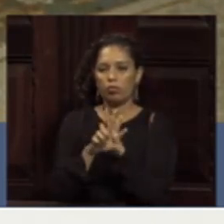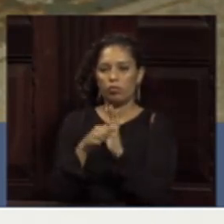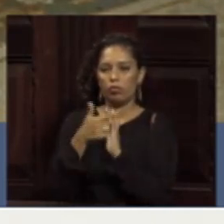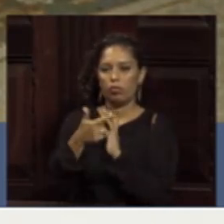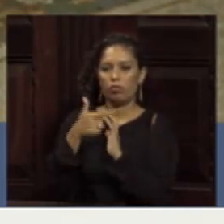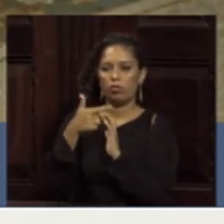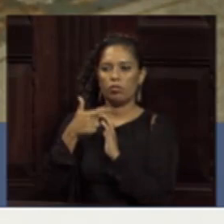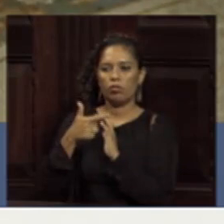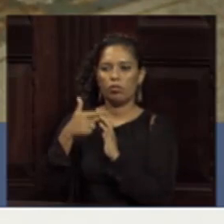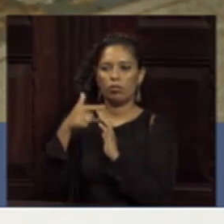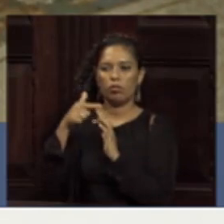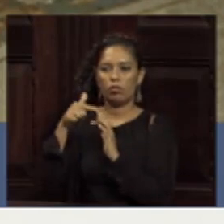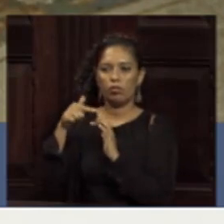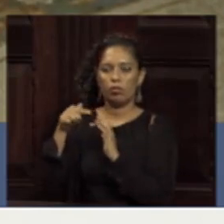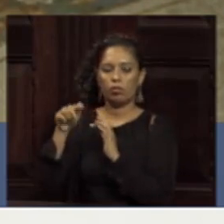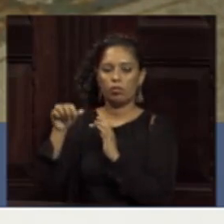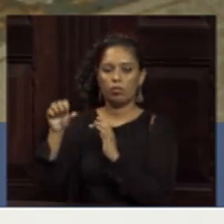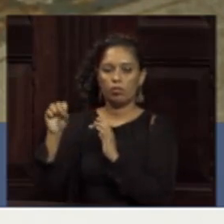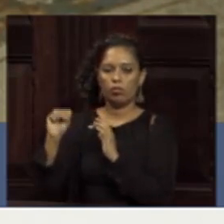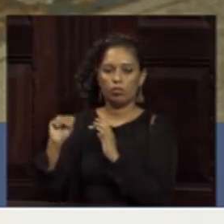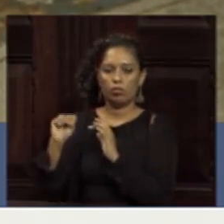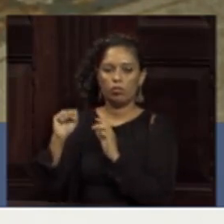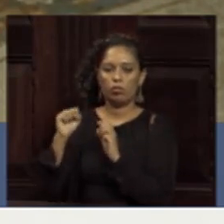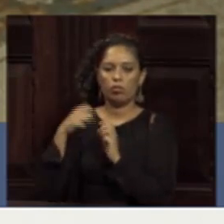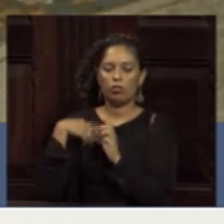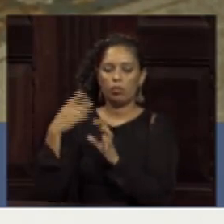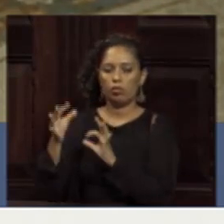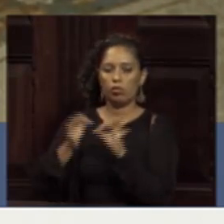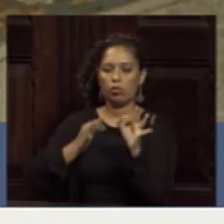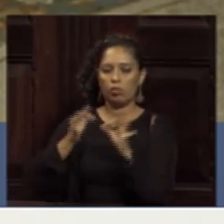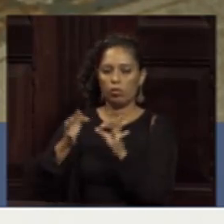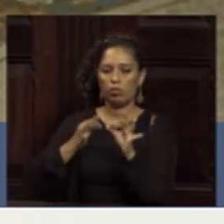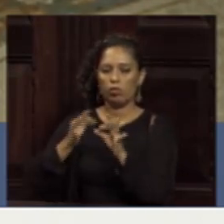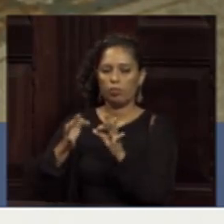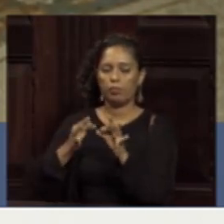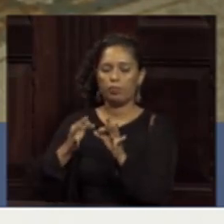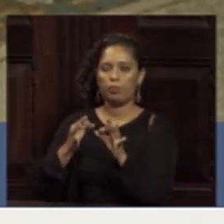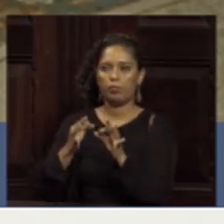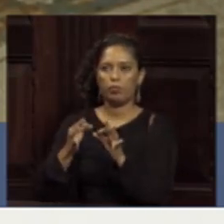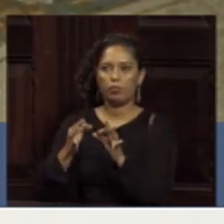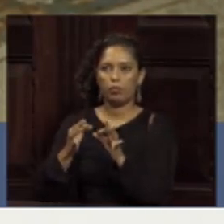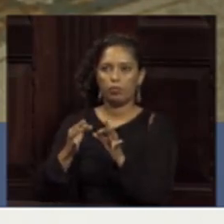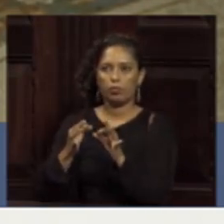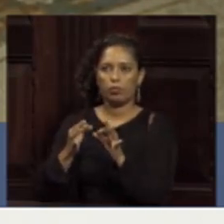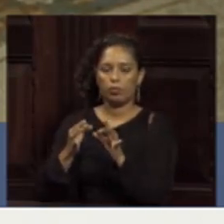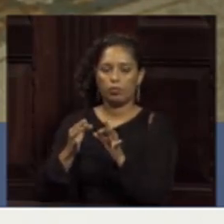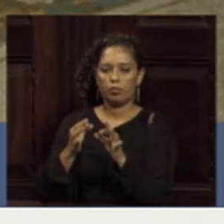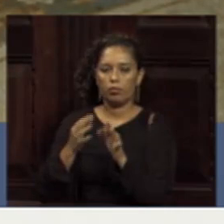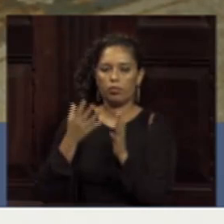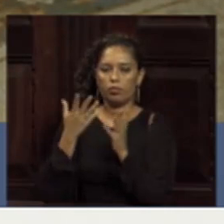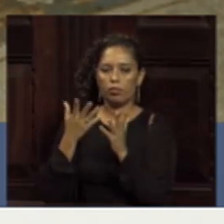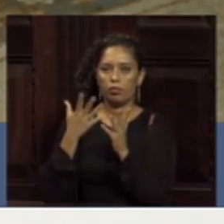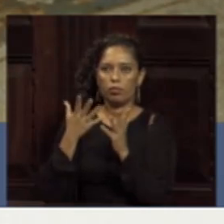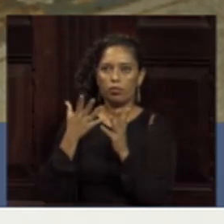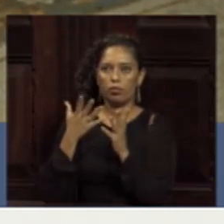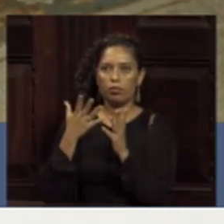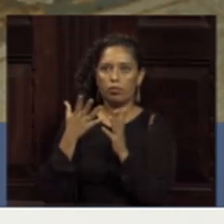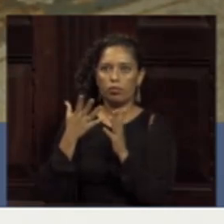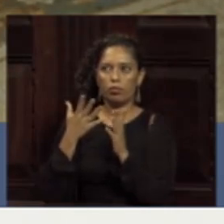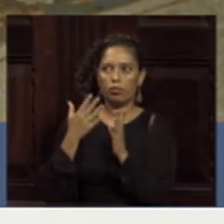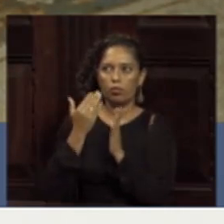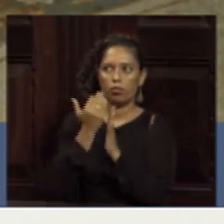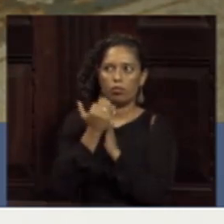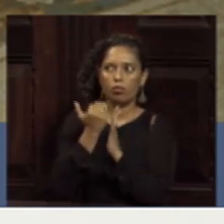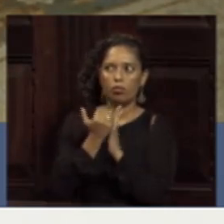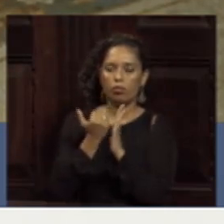278-2015. De minha autoria, com o deputado Marcelo Freixo, Valdec Carneiro e Carlos Mink, que altera os limites